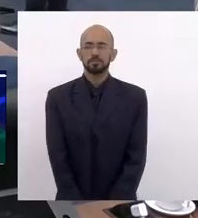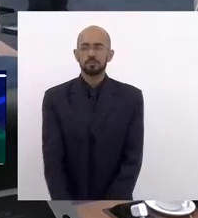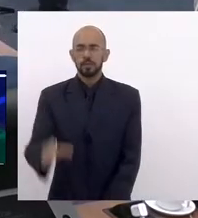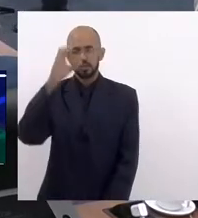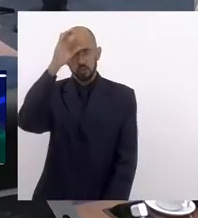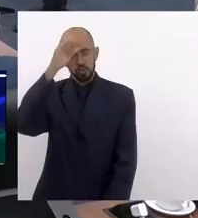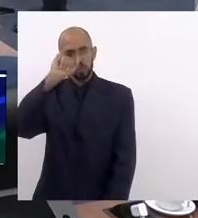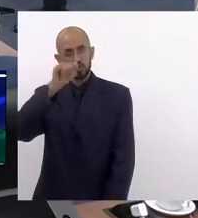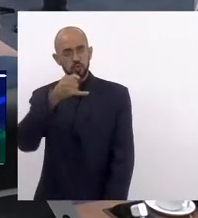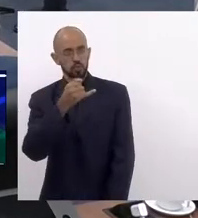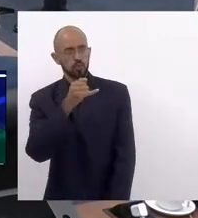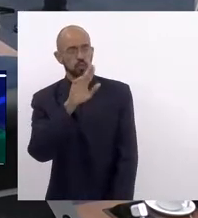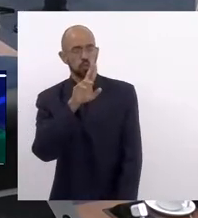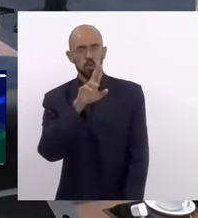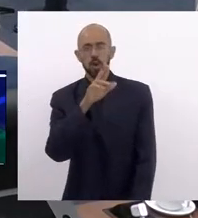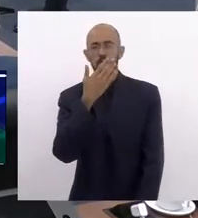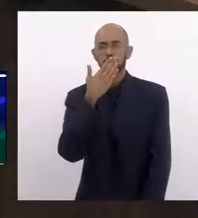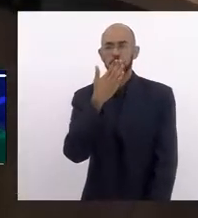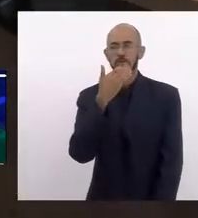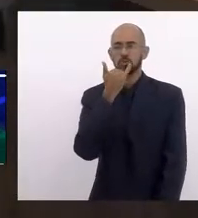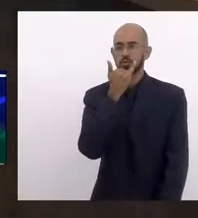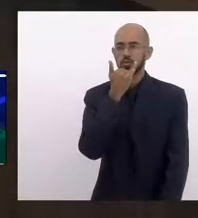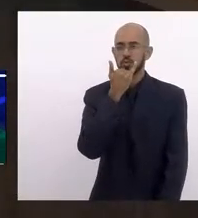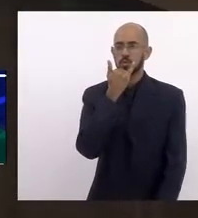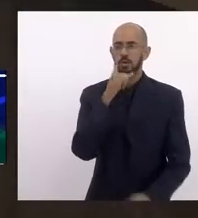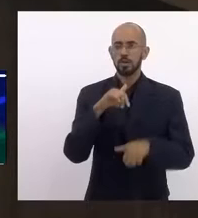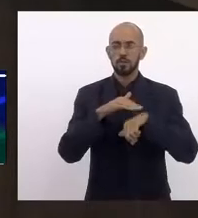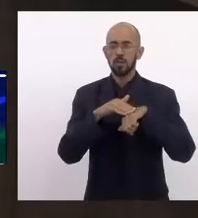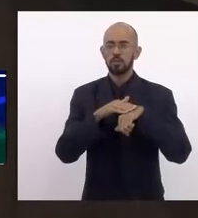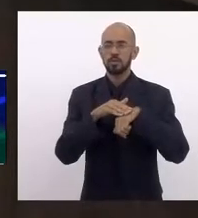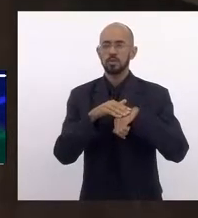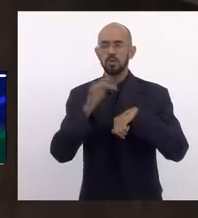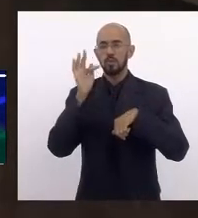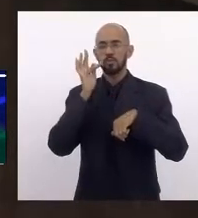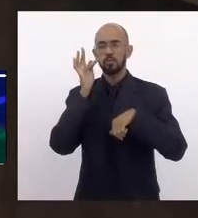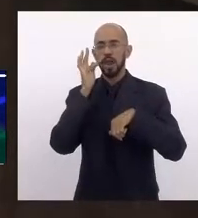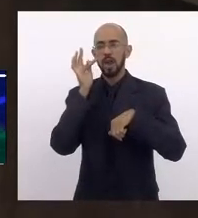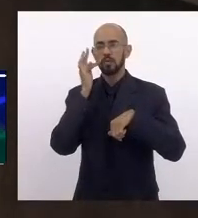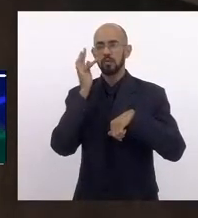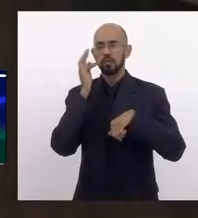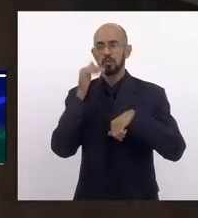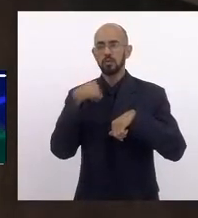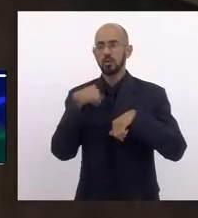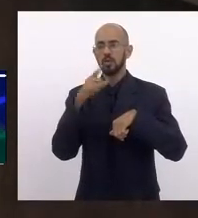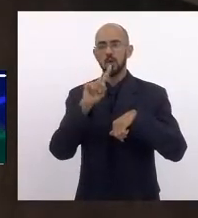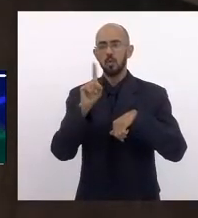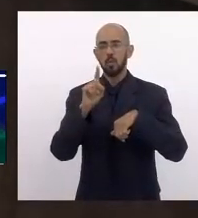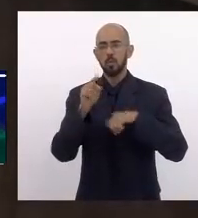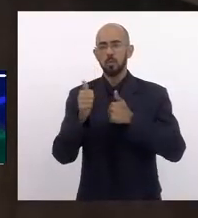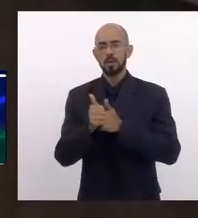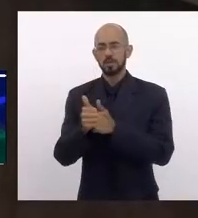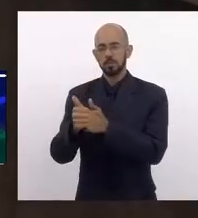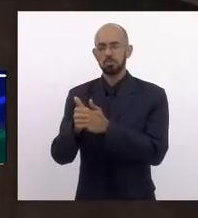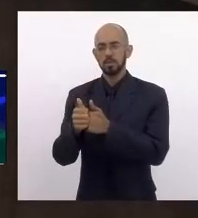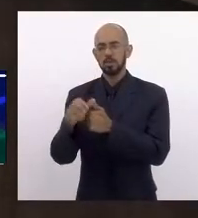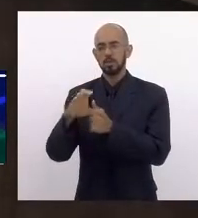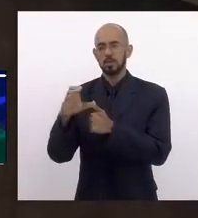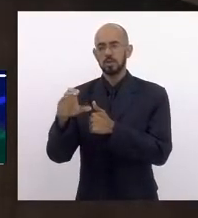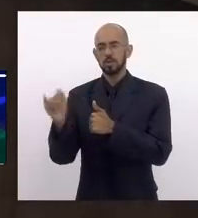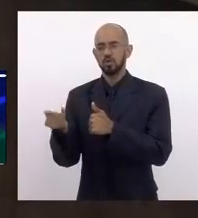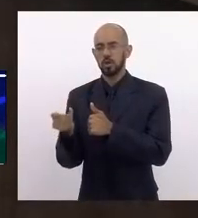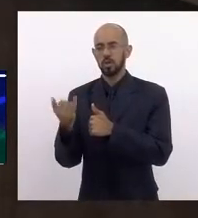Ju, eu peço desculpas, eu estava conversando com a deputada Marta Rocha e deputado Flávio Serafini e eu não acompanhei o parecer da CCJ. Eu queria